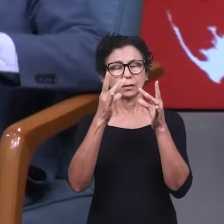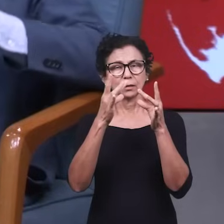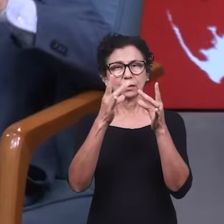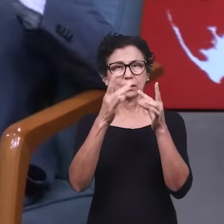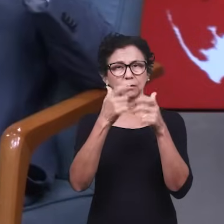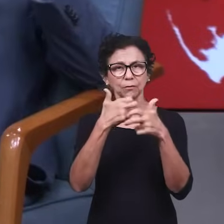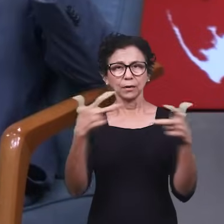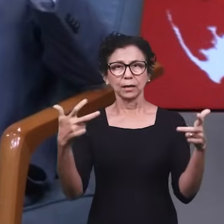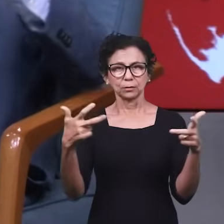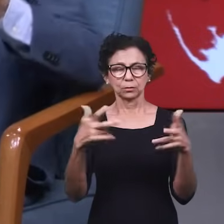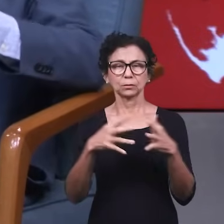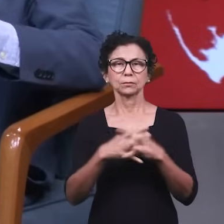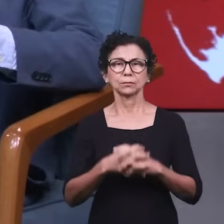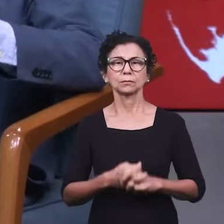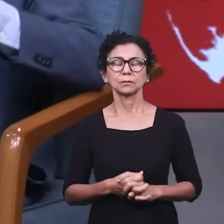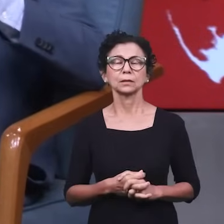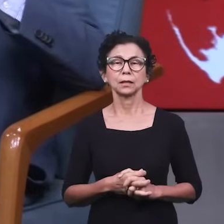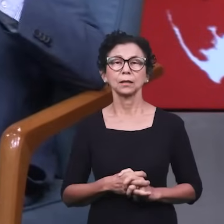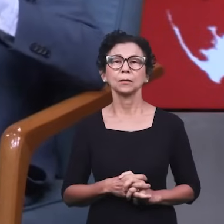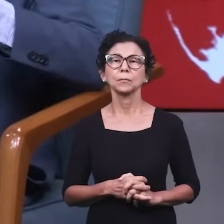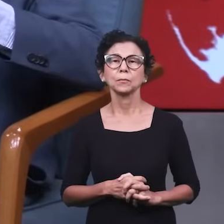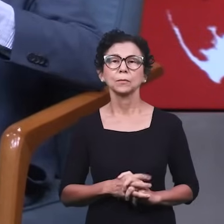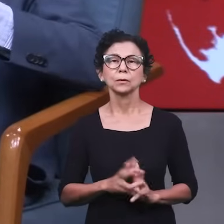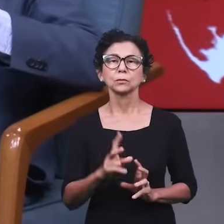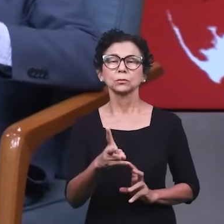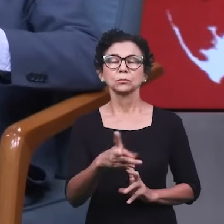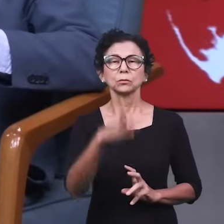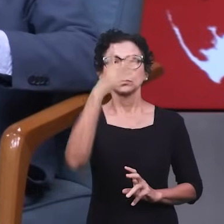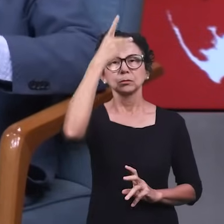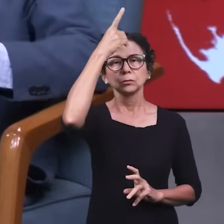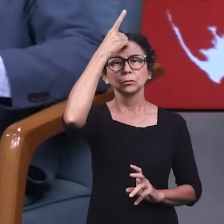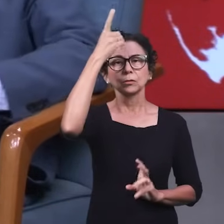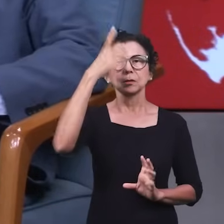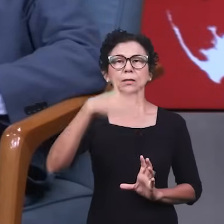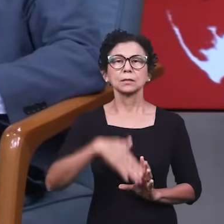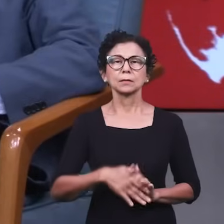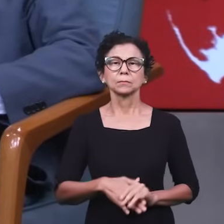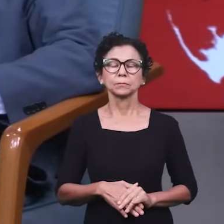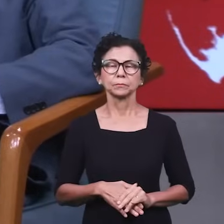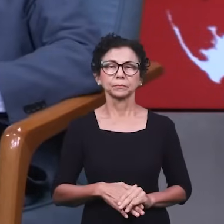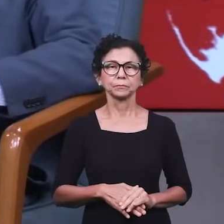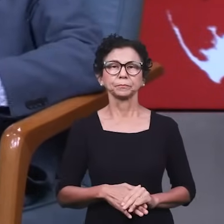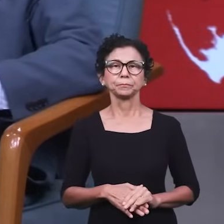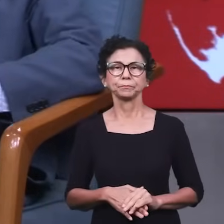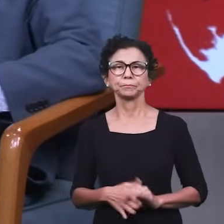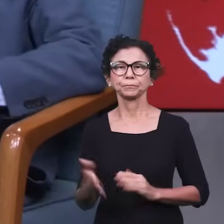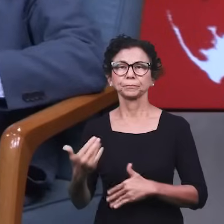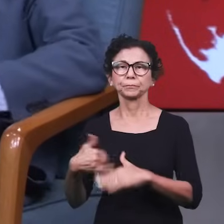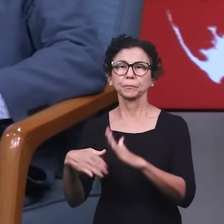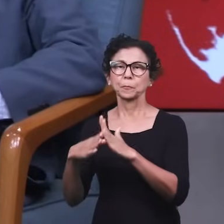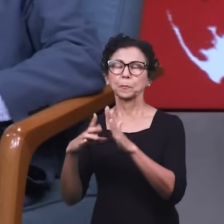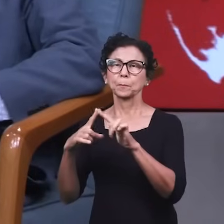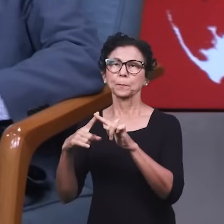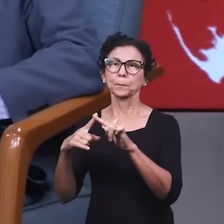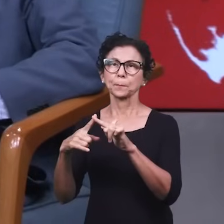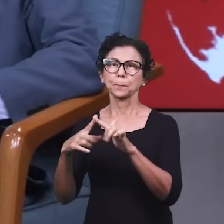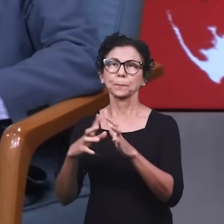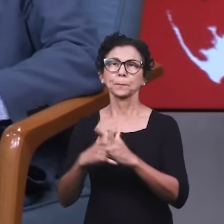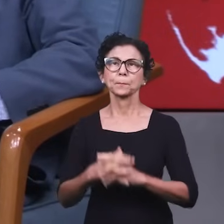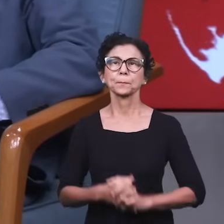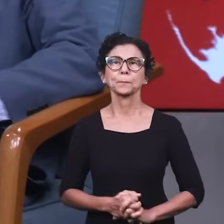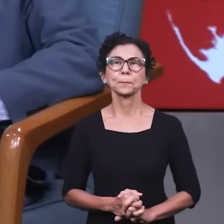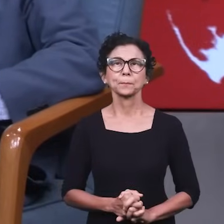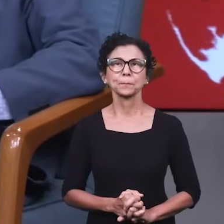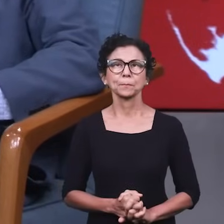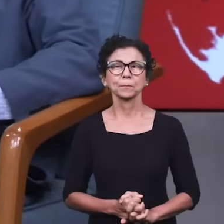programas para que os dons espirituais sejam cada vez mais intensos na vida da igreja.